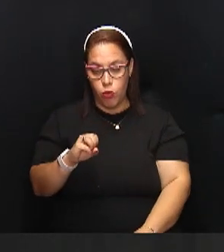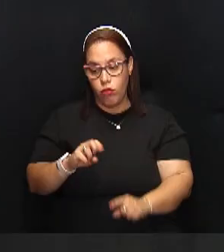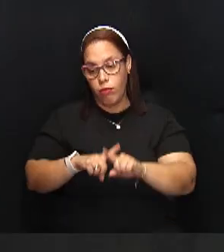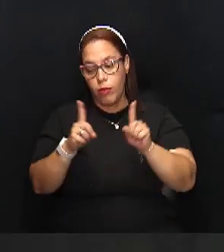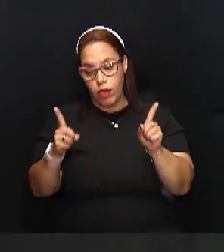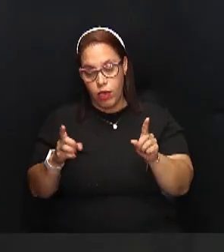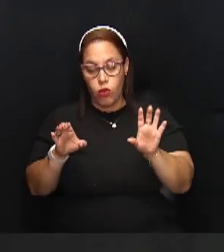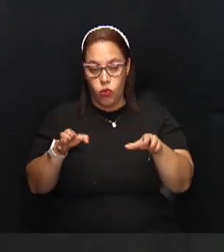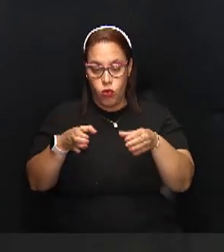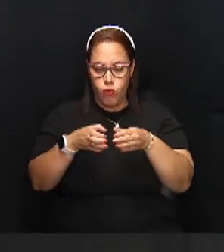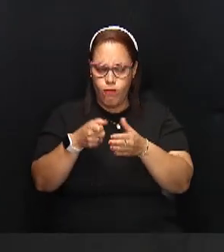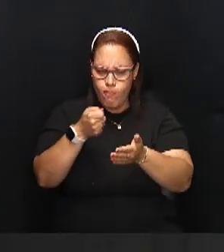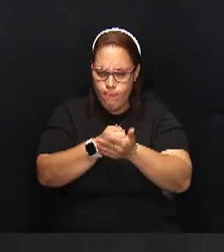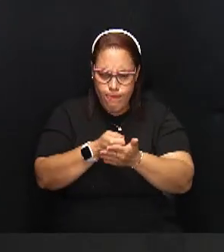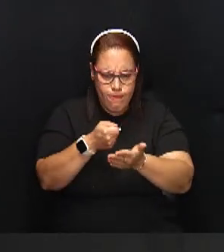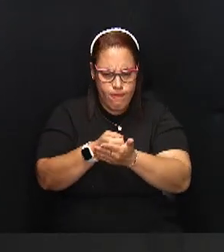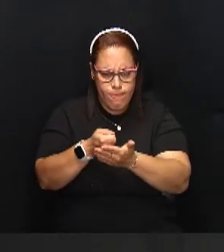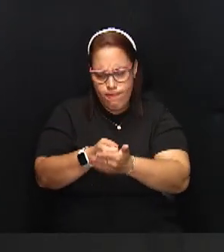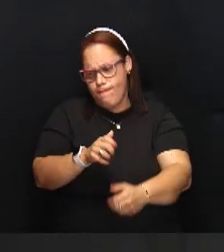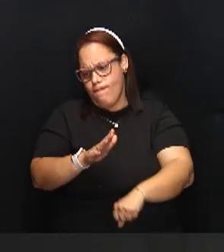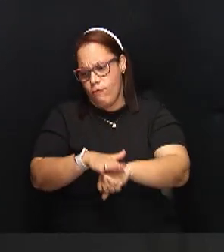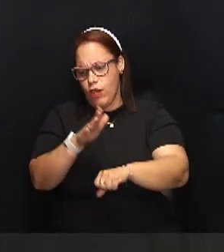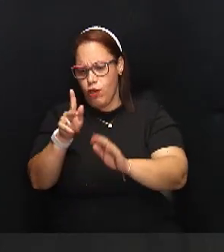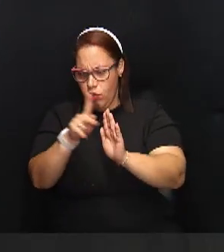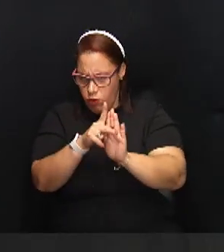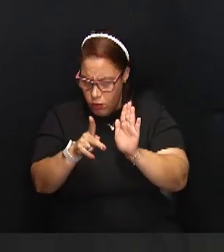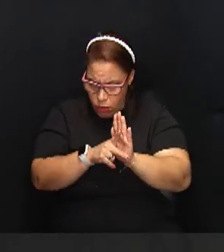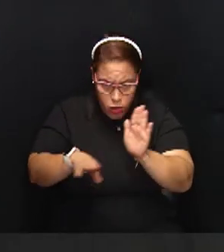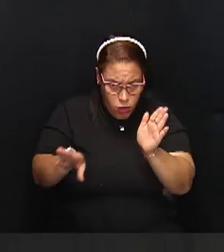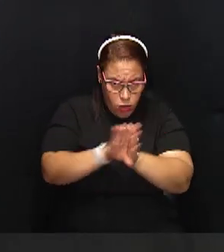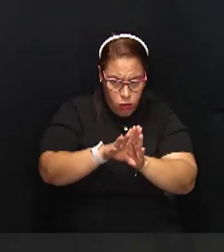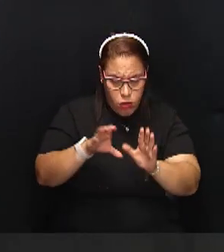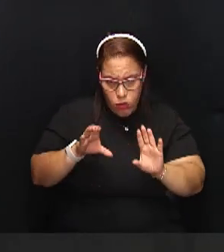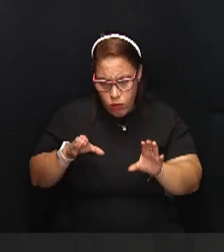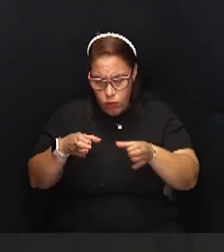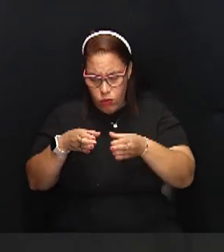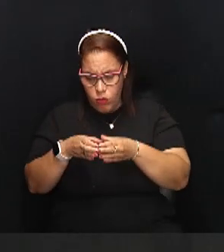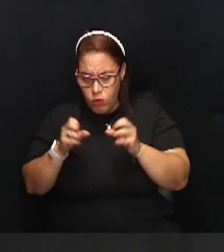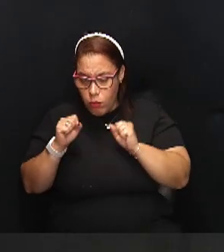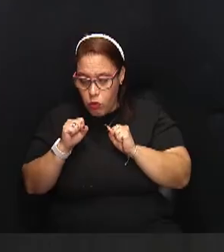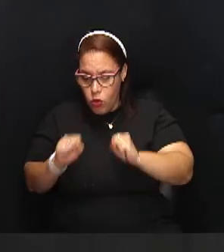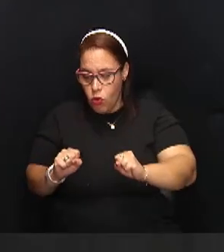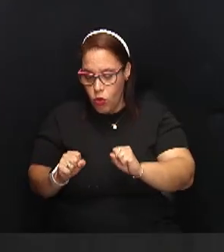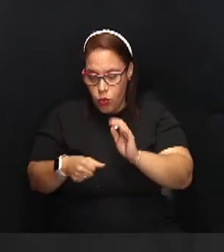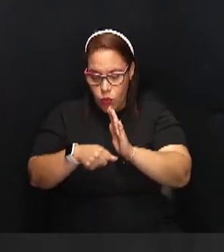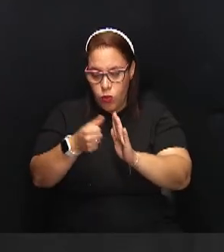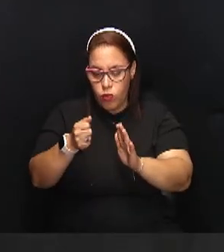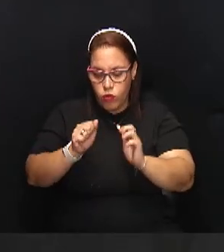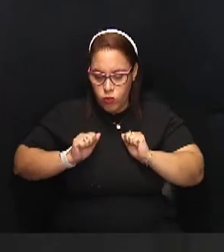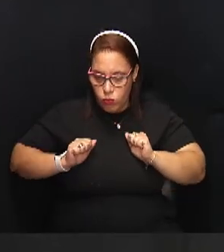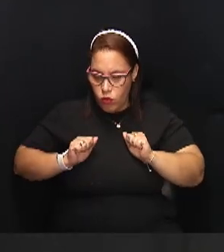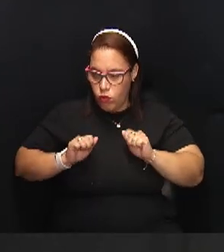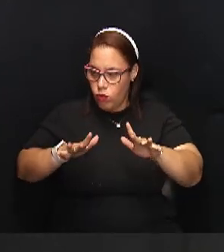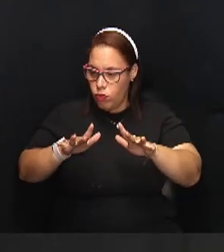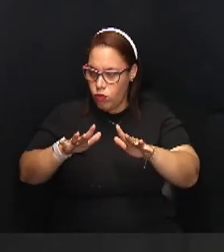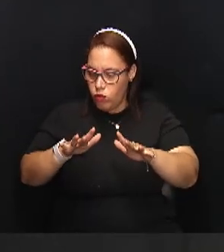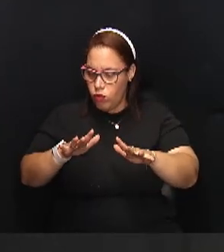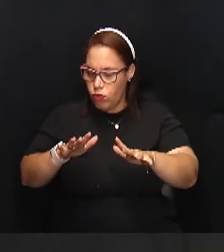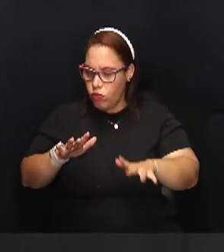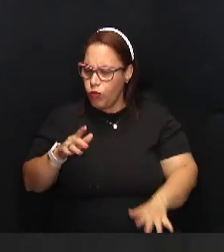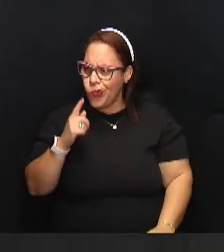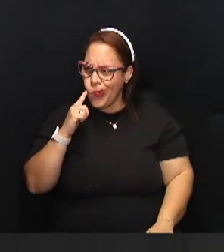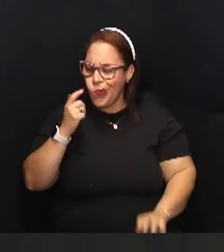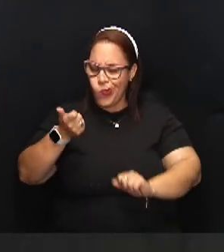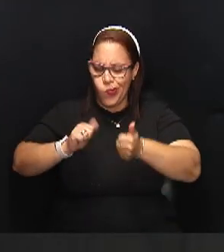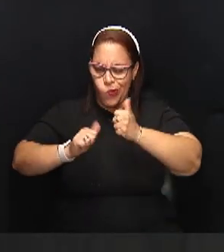hoje a comissão ela se debruça mais nos projetos que chegam até a comissão para que a gente possa primeiro distribuir, depois